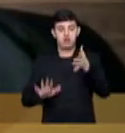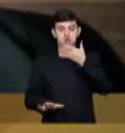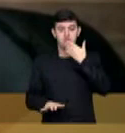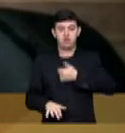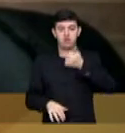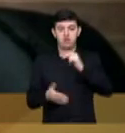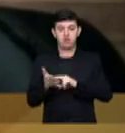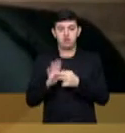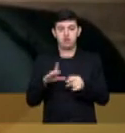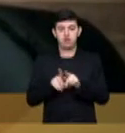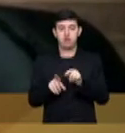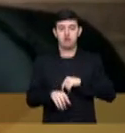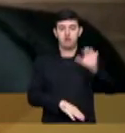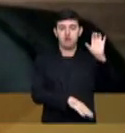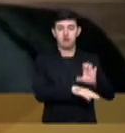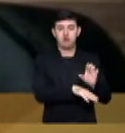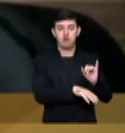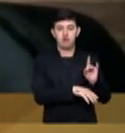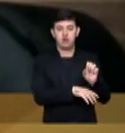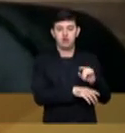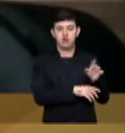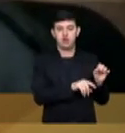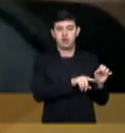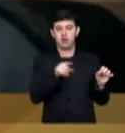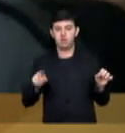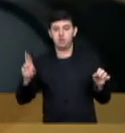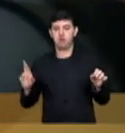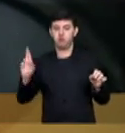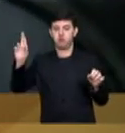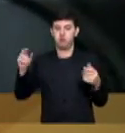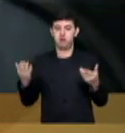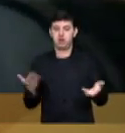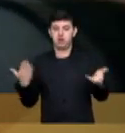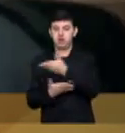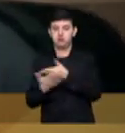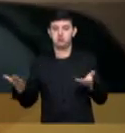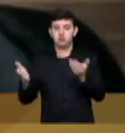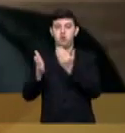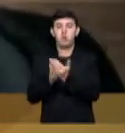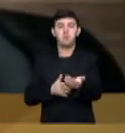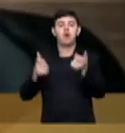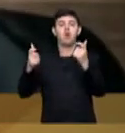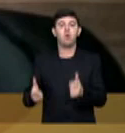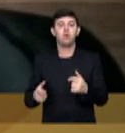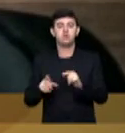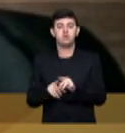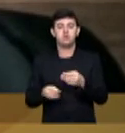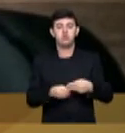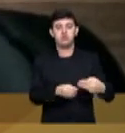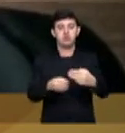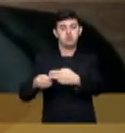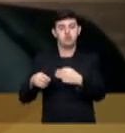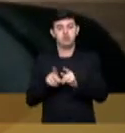entre cidadãos e autoridades deve iniciar-se nos municípios, tendo em vista o